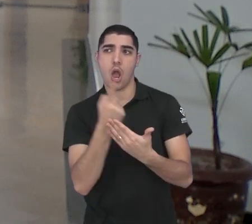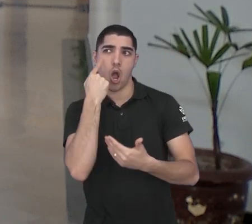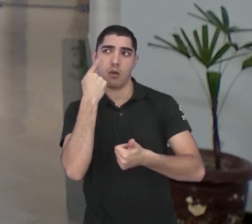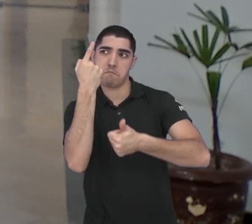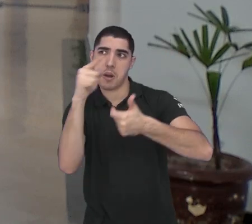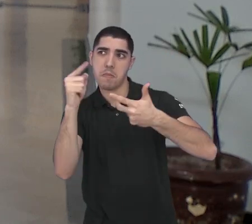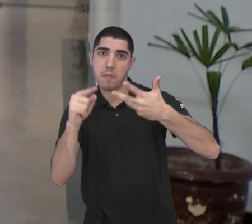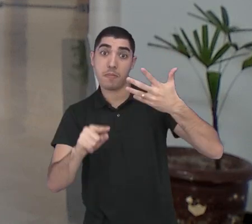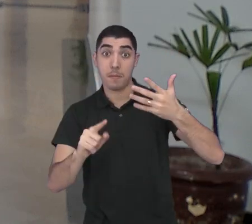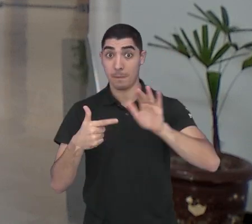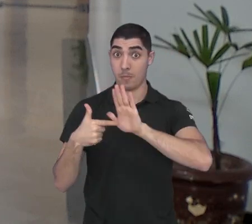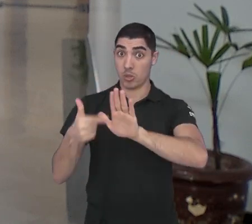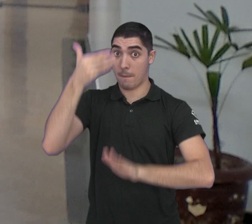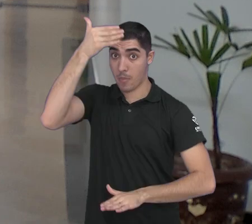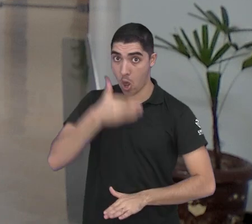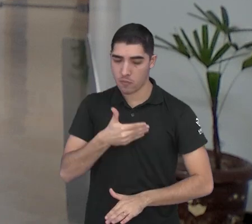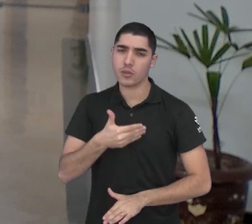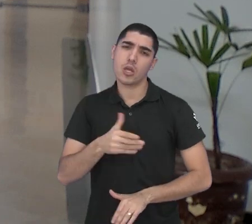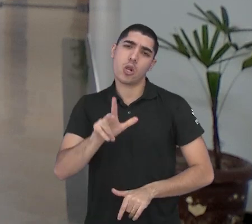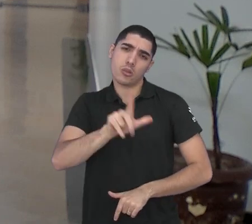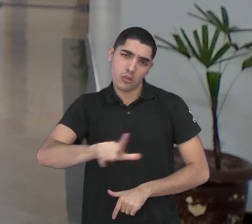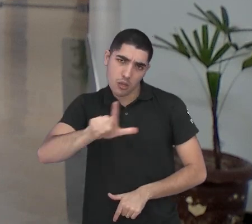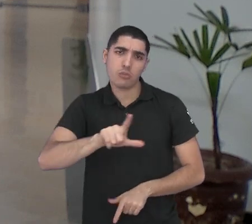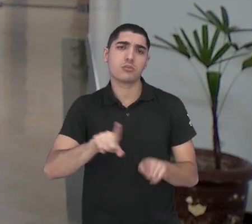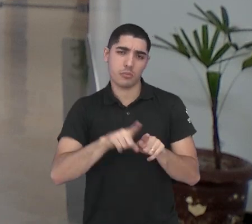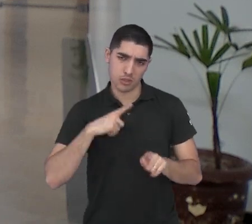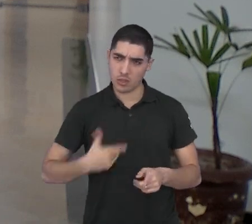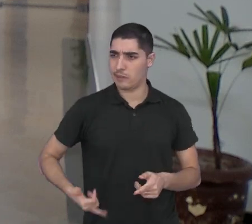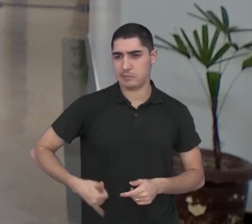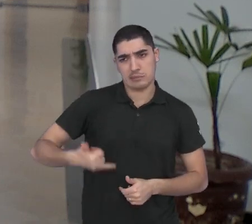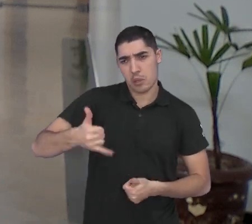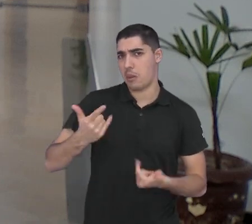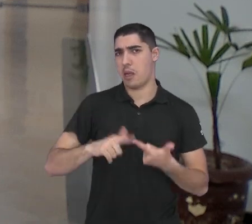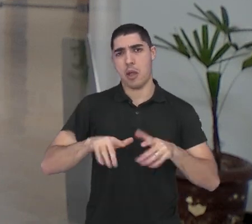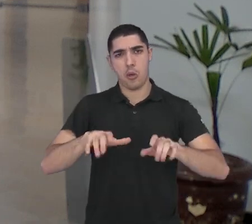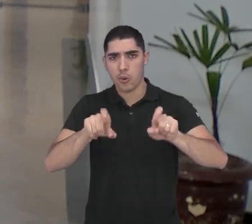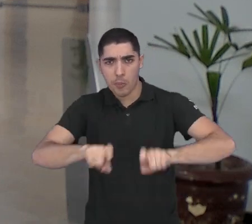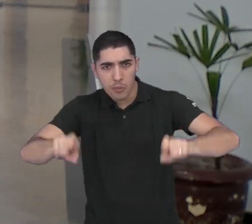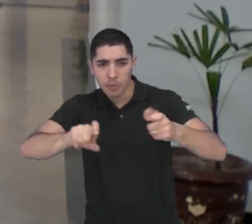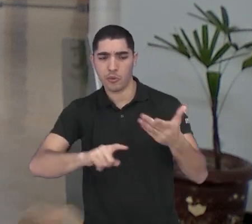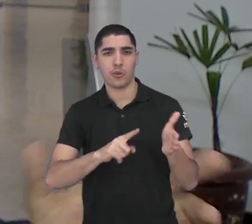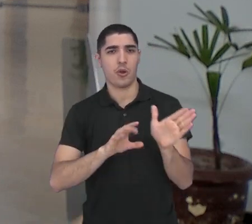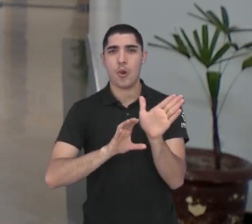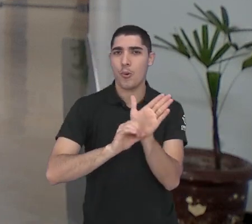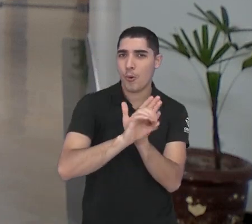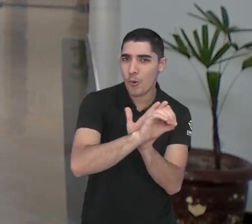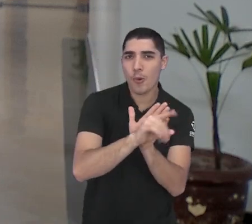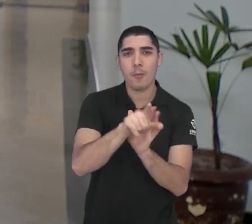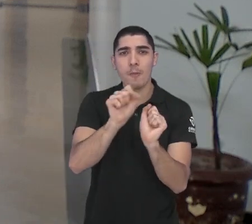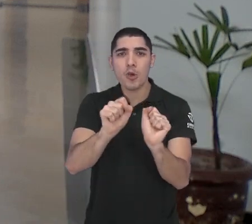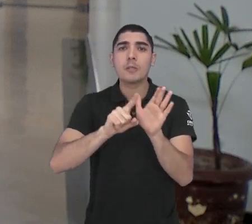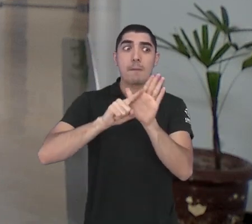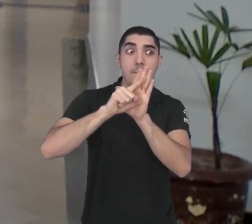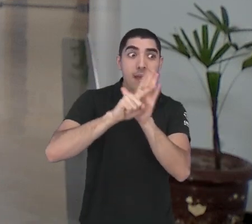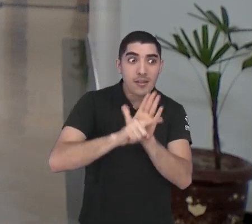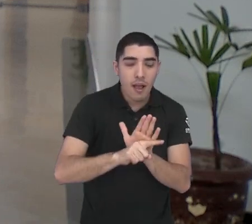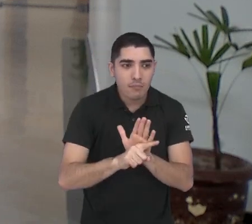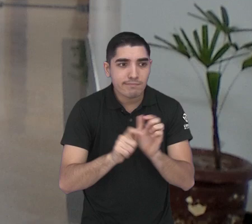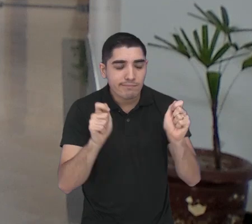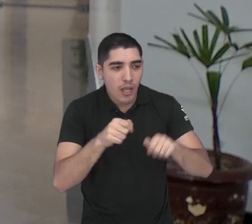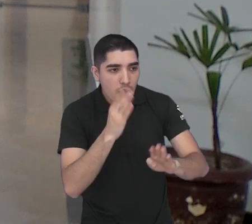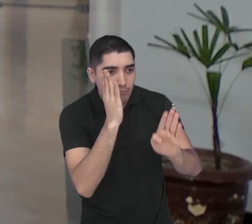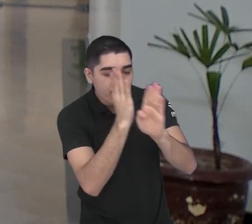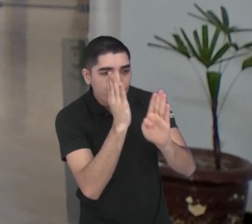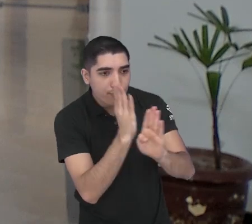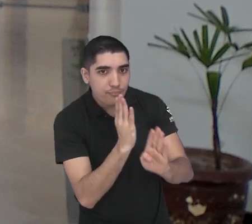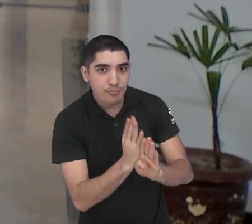poder público municipal. E, claro, hoje a gente tem a nossa ferramenta, né, tanto no celular quanto no computador, o famoso Google. Então, ali a gente consegue descobrir